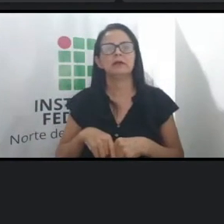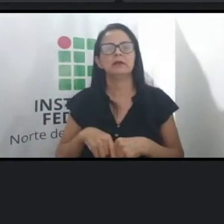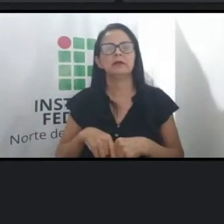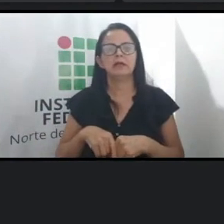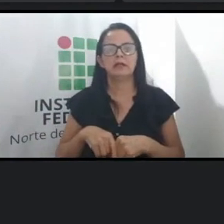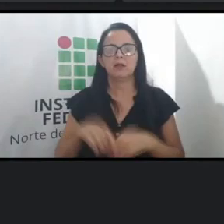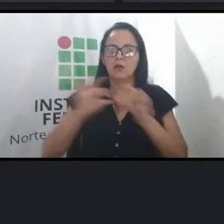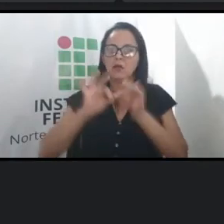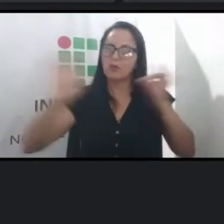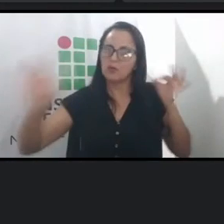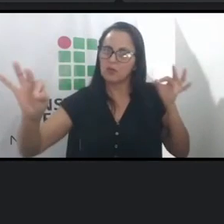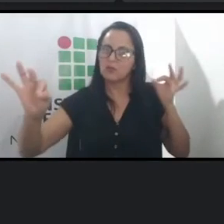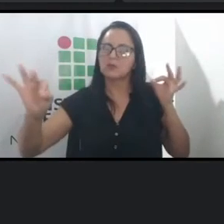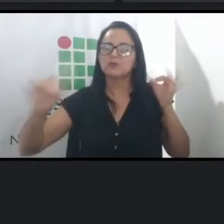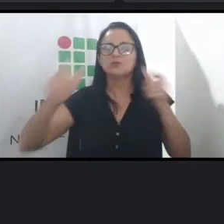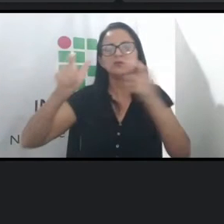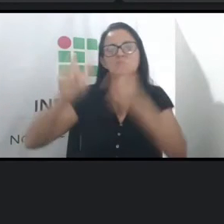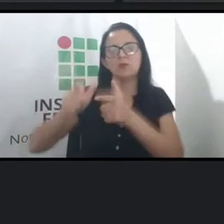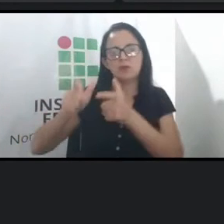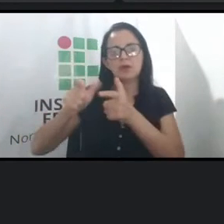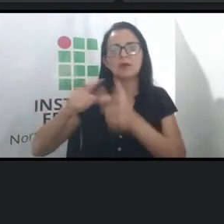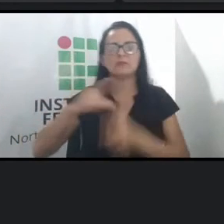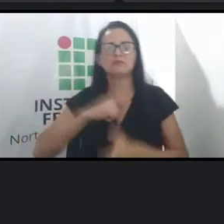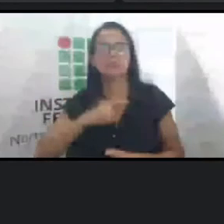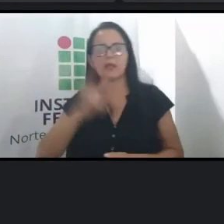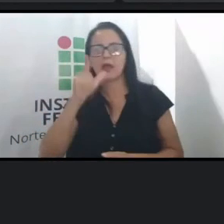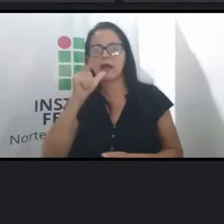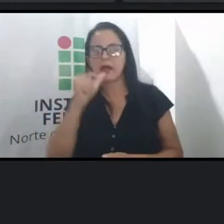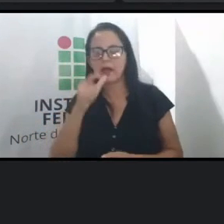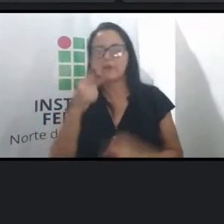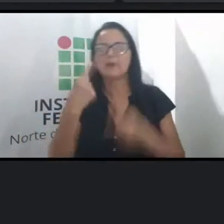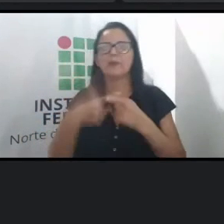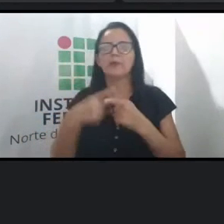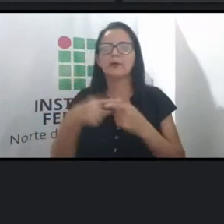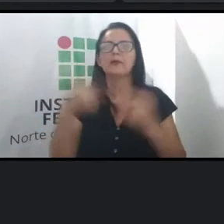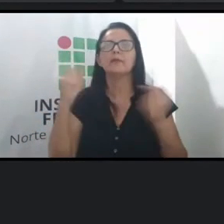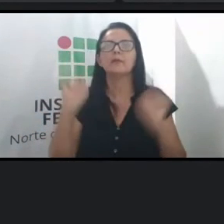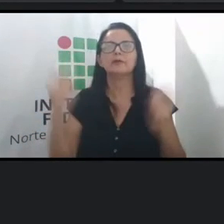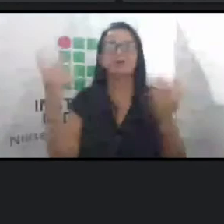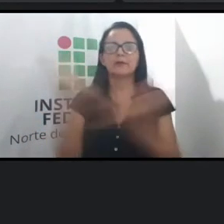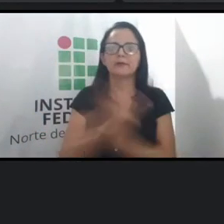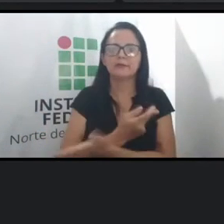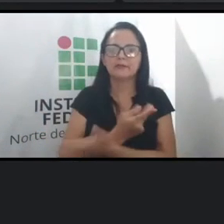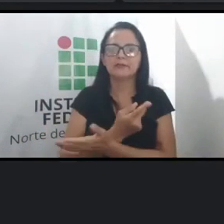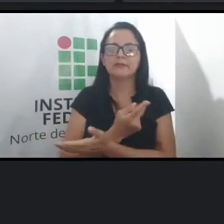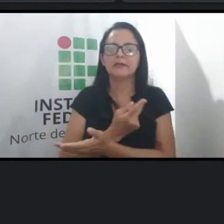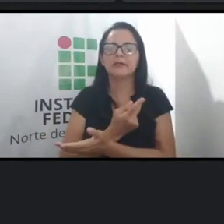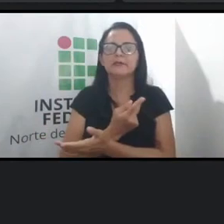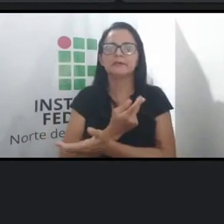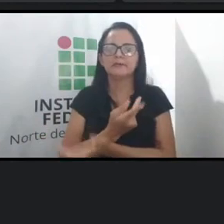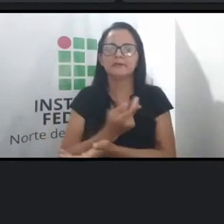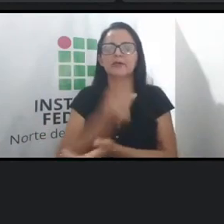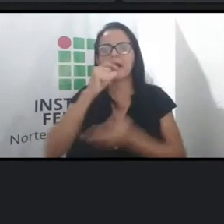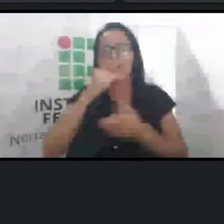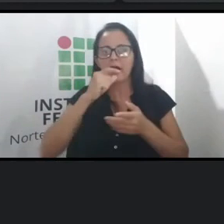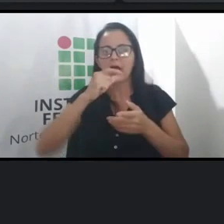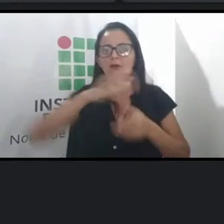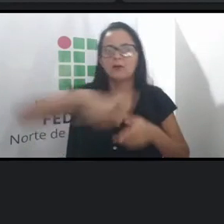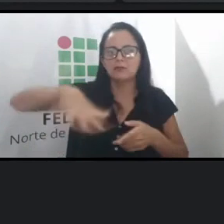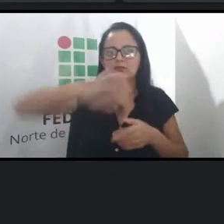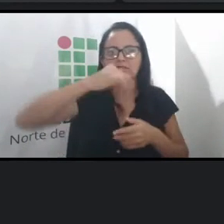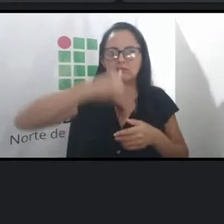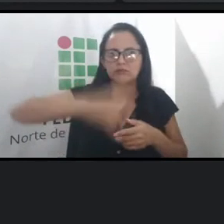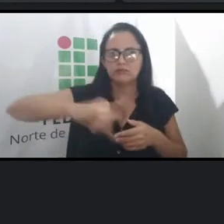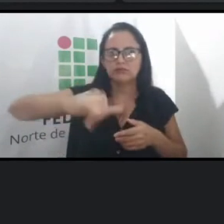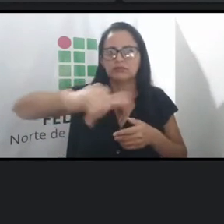porque pode eletrizar a água. Nessas duas últimas fotos que eu coloquei aí, a foto está conhecida